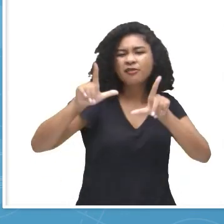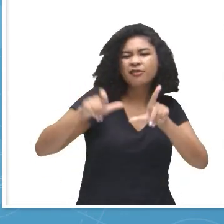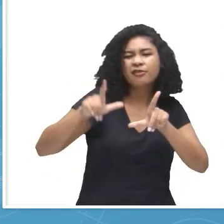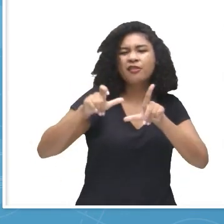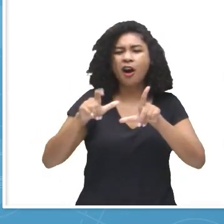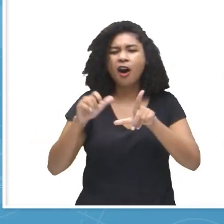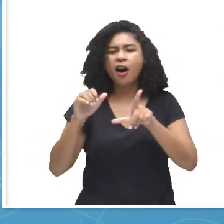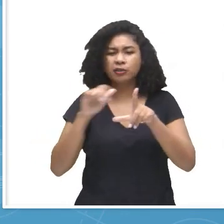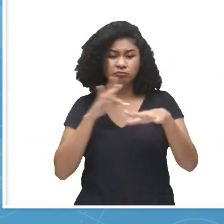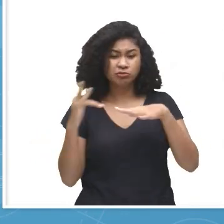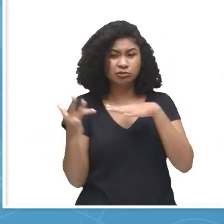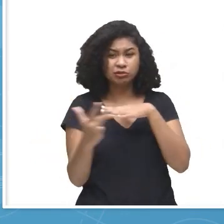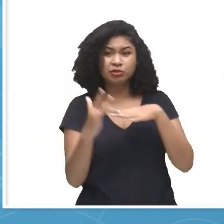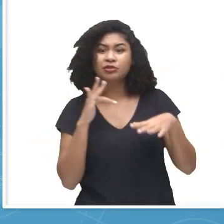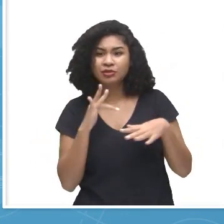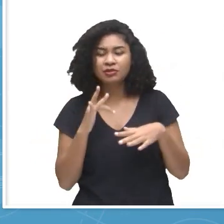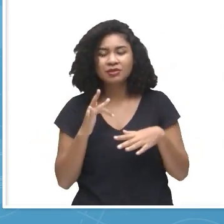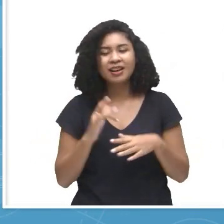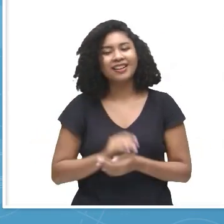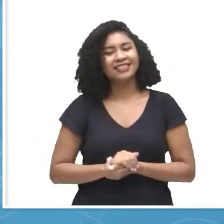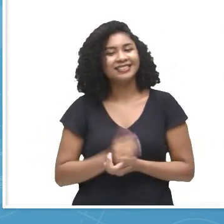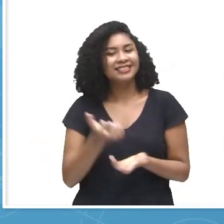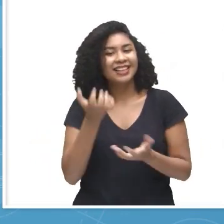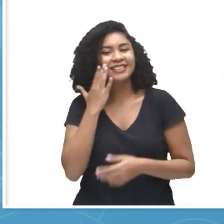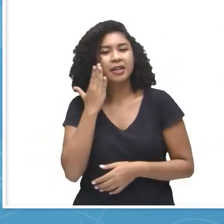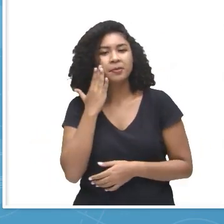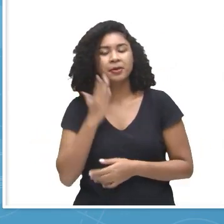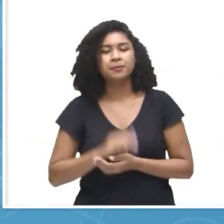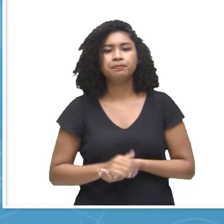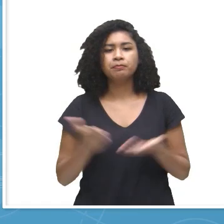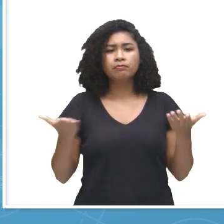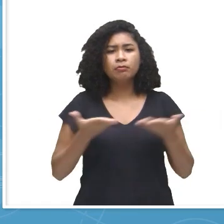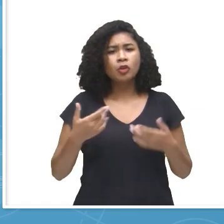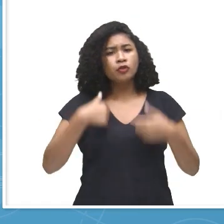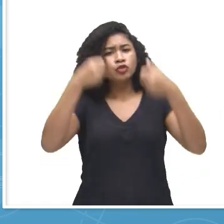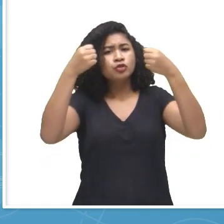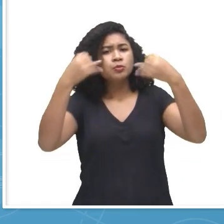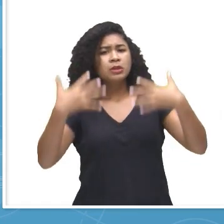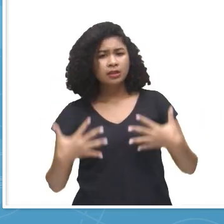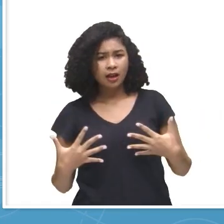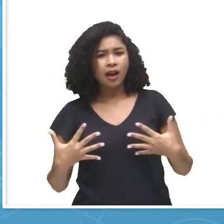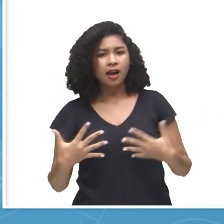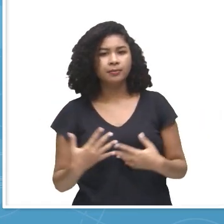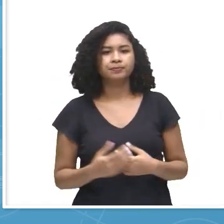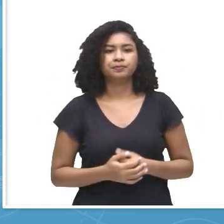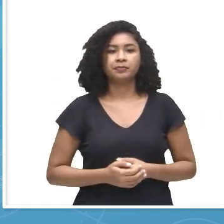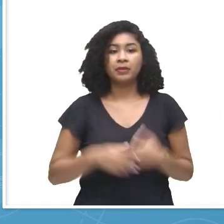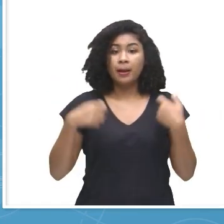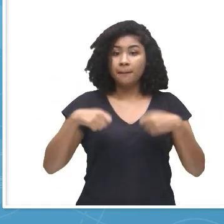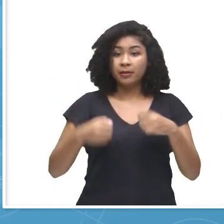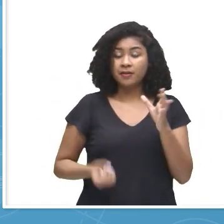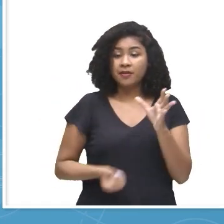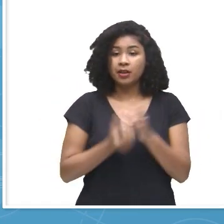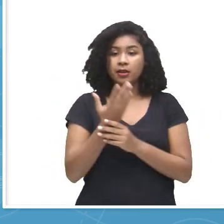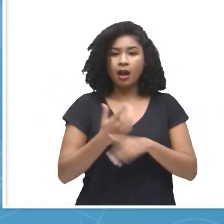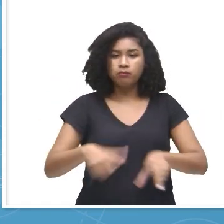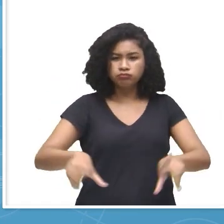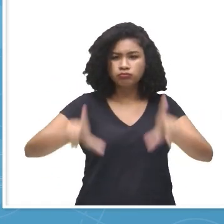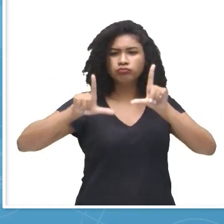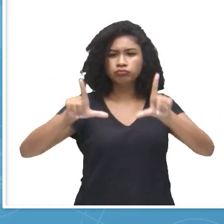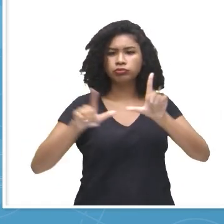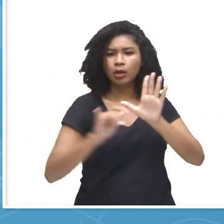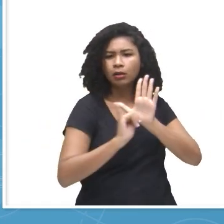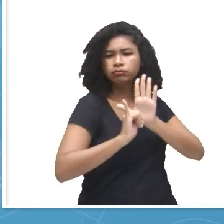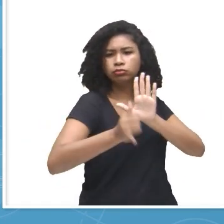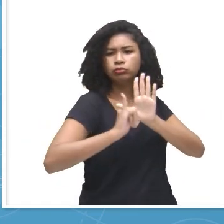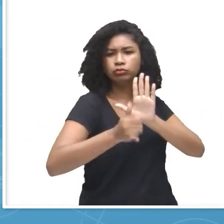bota na rede social, marca o aula em casa. E agora a gente vai comentar um pouco essa questão, né? A gente tem que fazer uma propaganda, produz um cartaz para